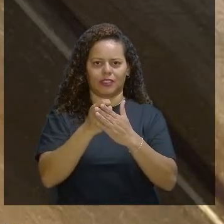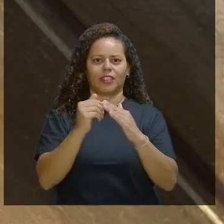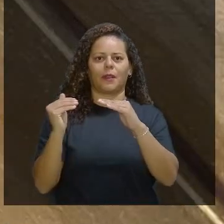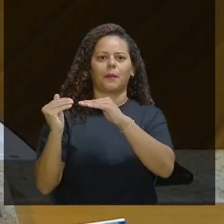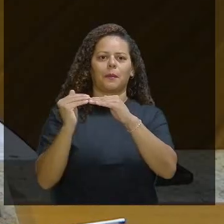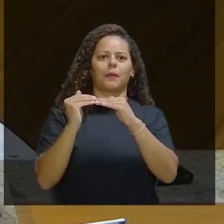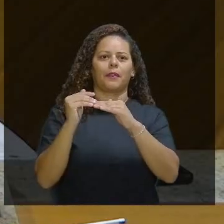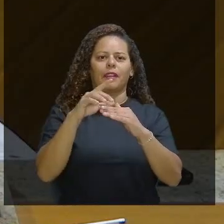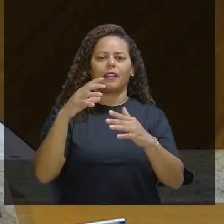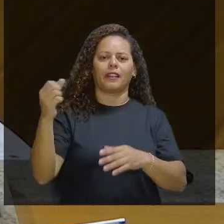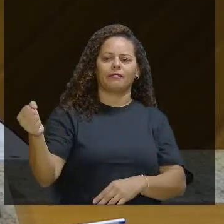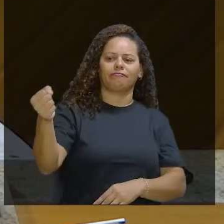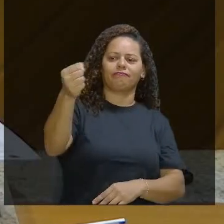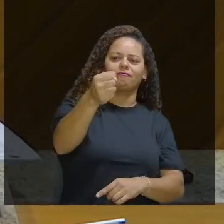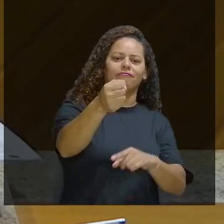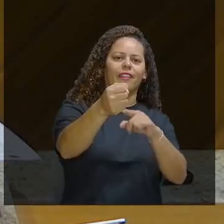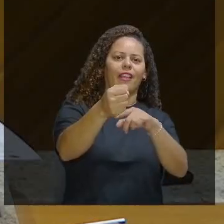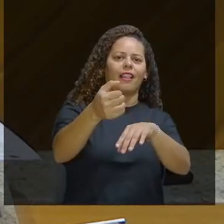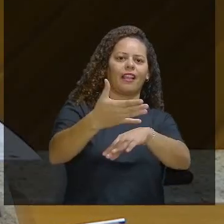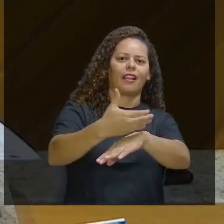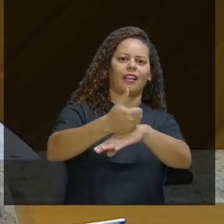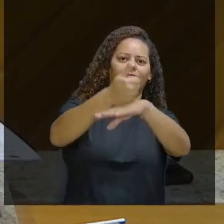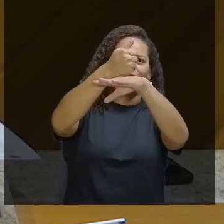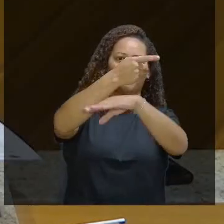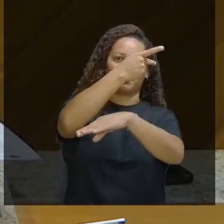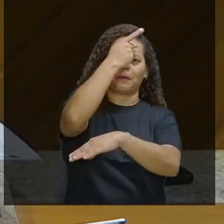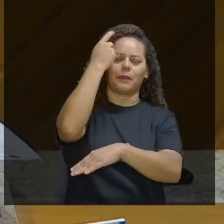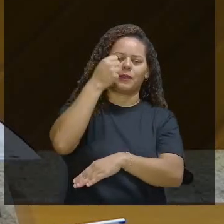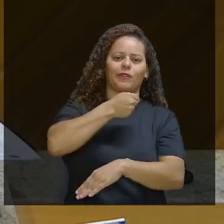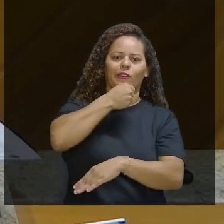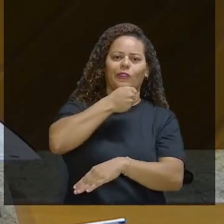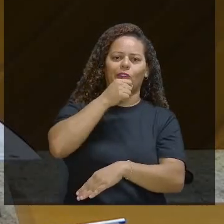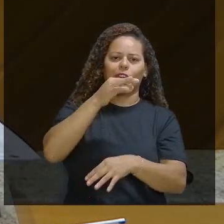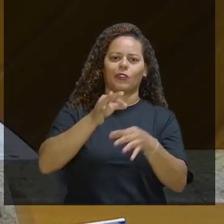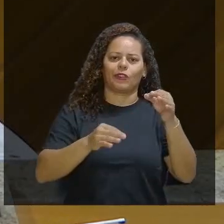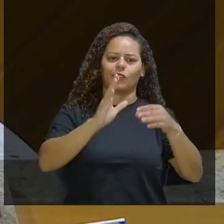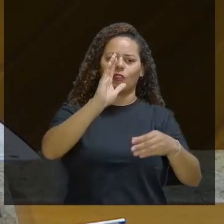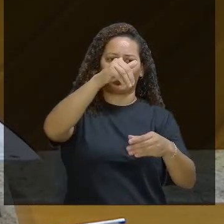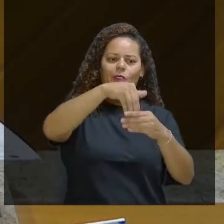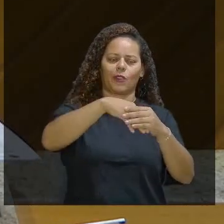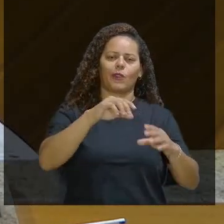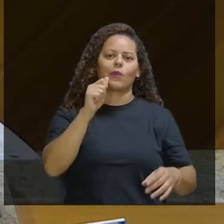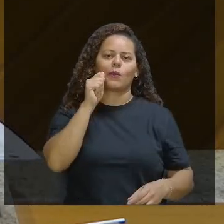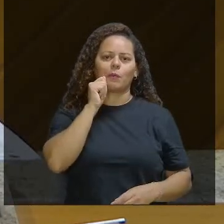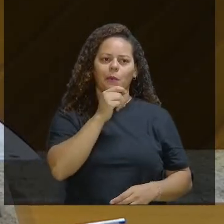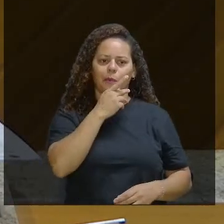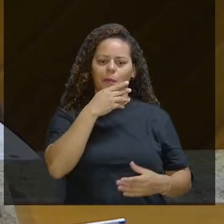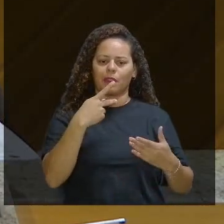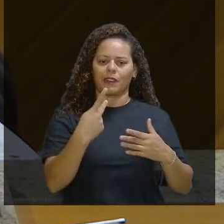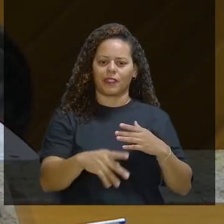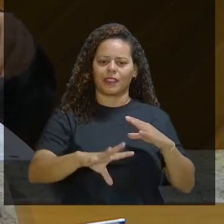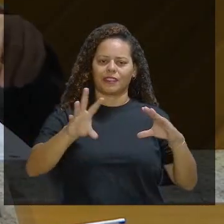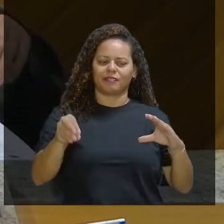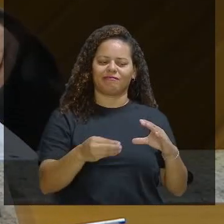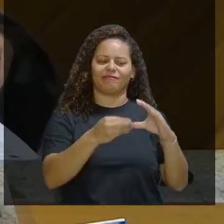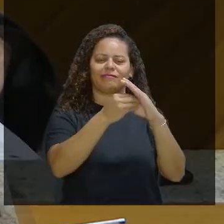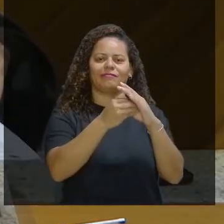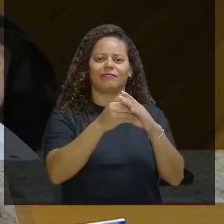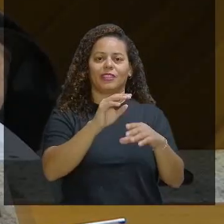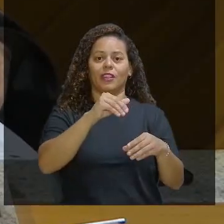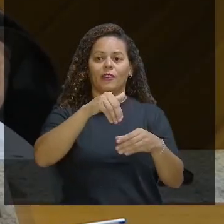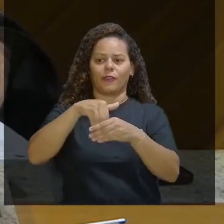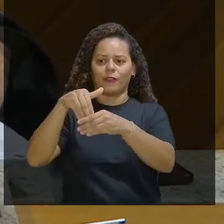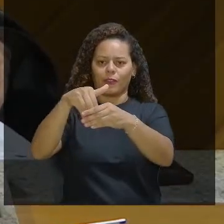sobre a concessão do título de embaixadora da pessoa idosa da Justiça Eleitoral do Amapá, nos termos do voto